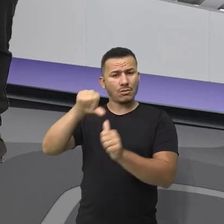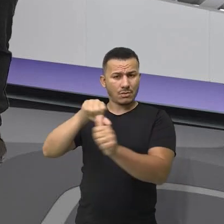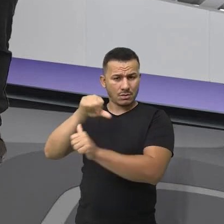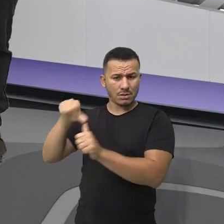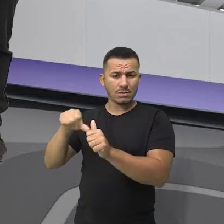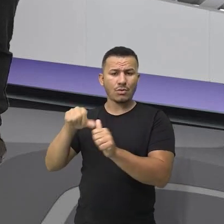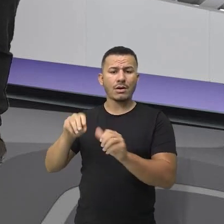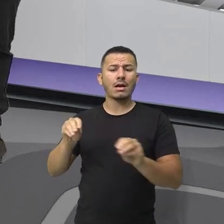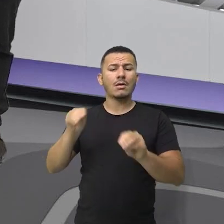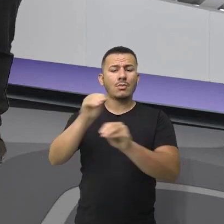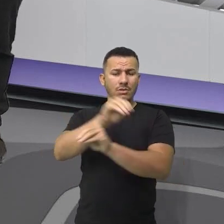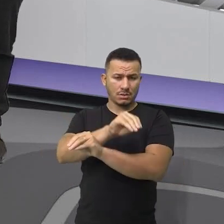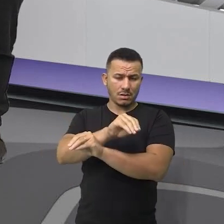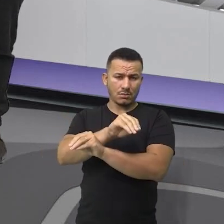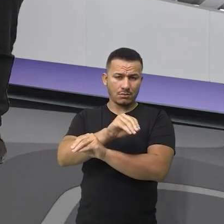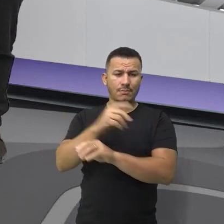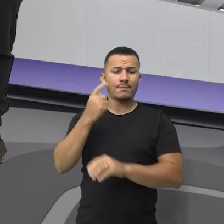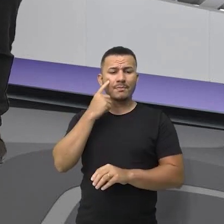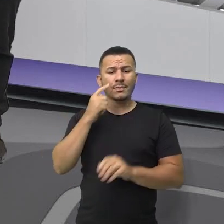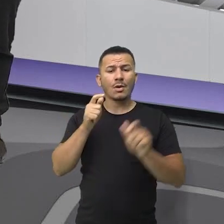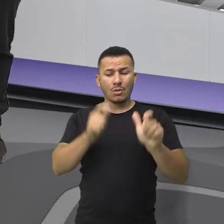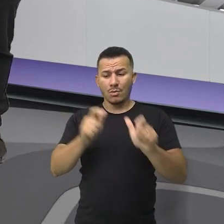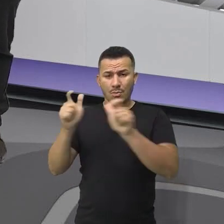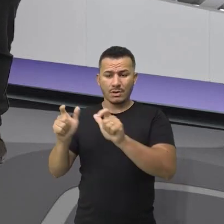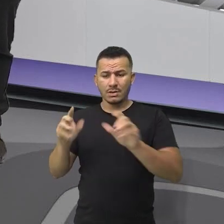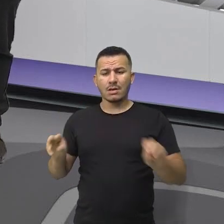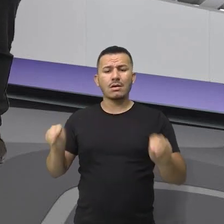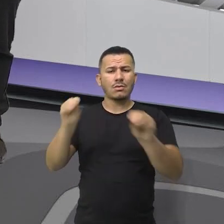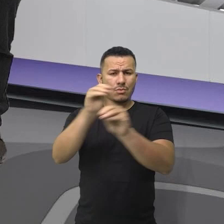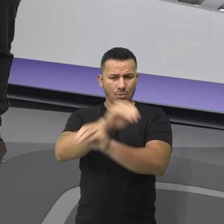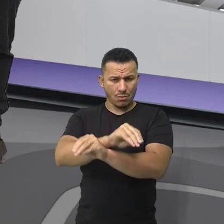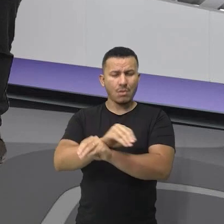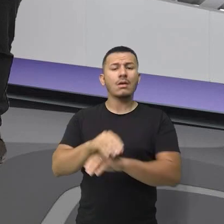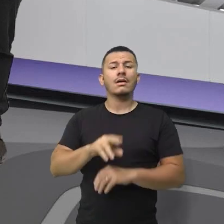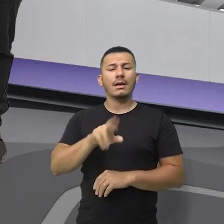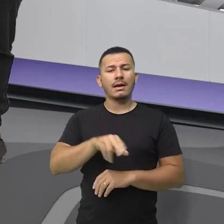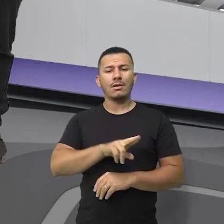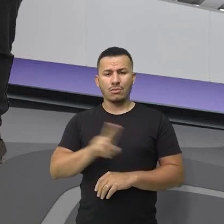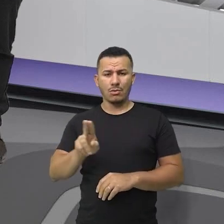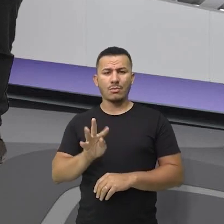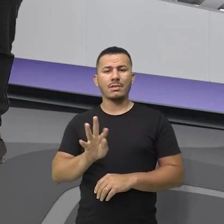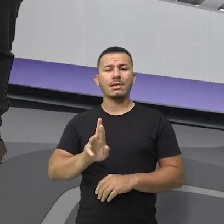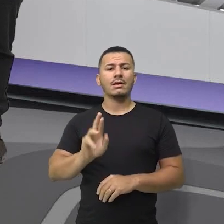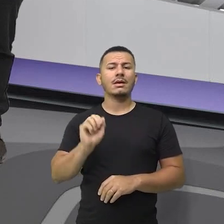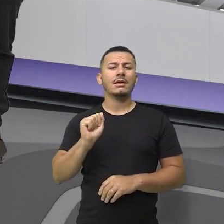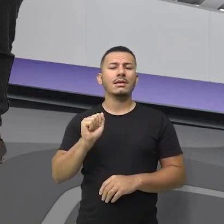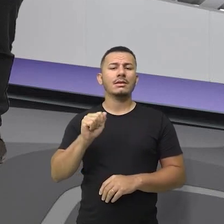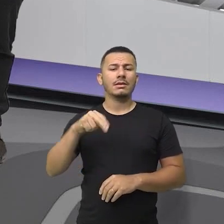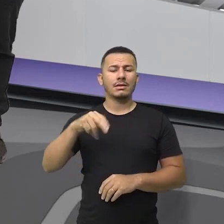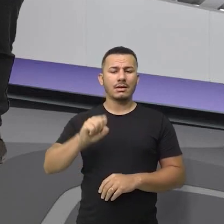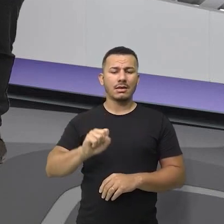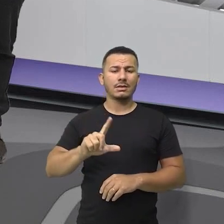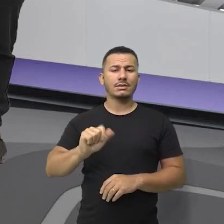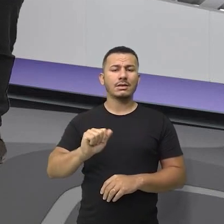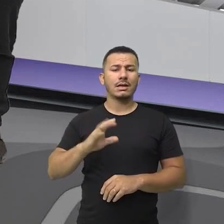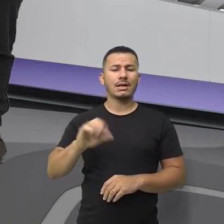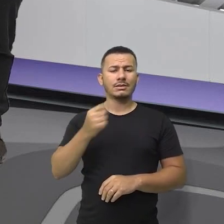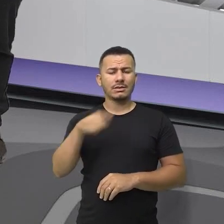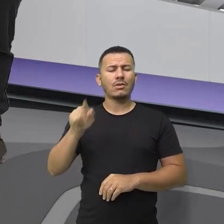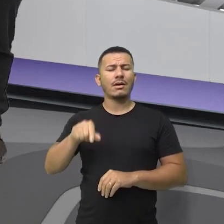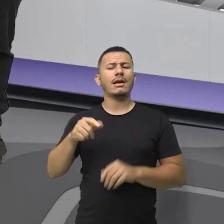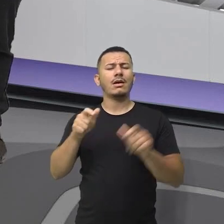de posição. Como houve mudança de posição, a gente fala que houve aí uma translação, tá legal? Mudou de